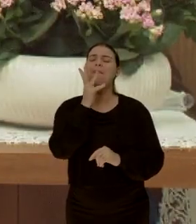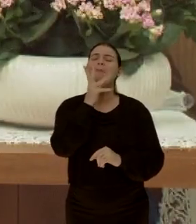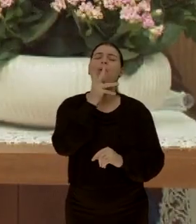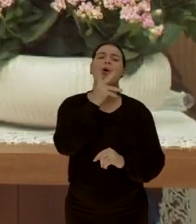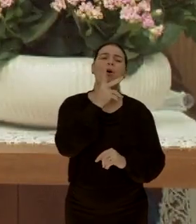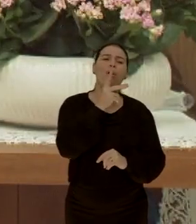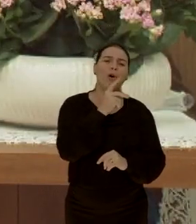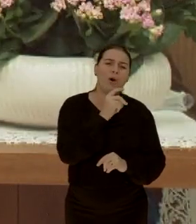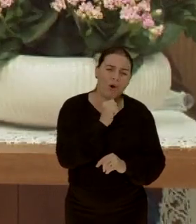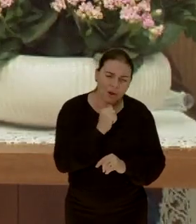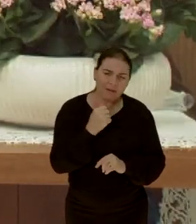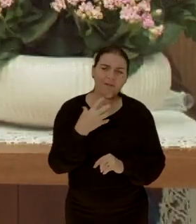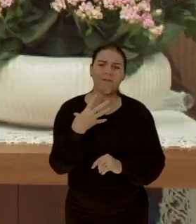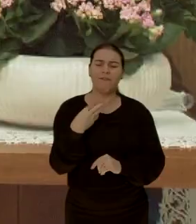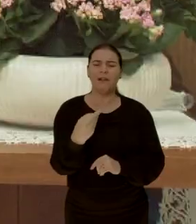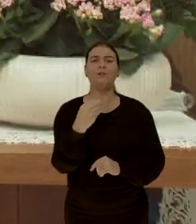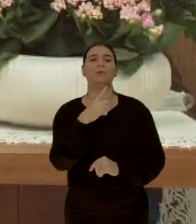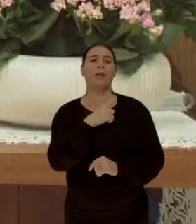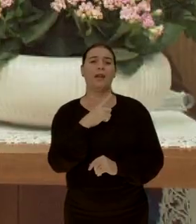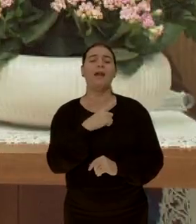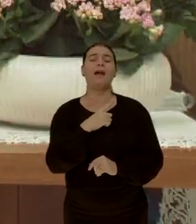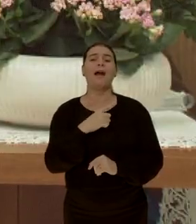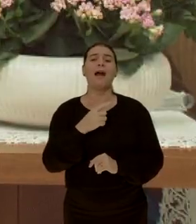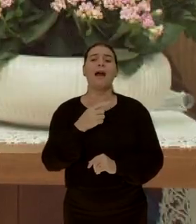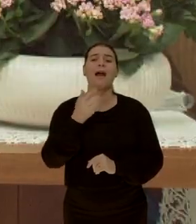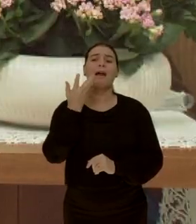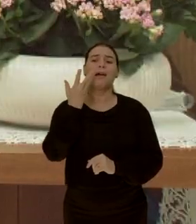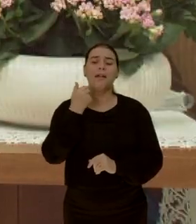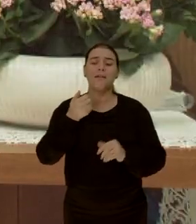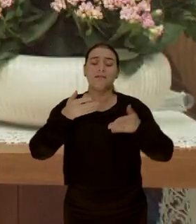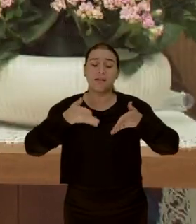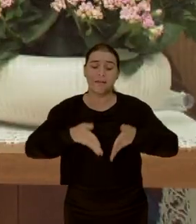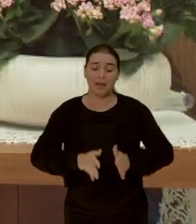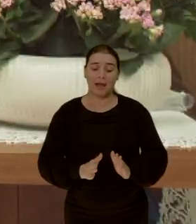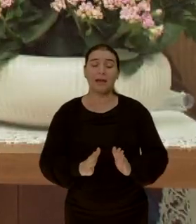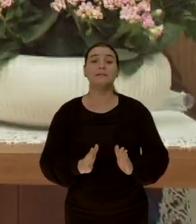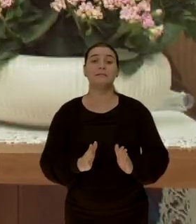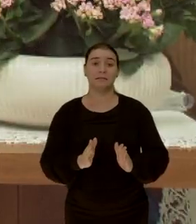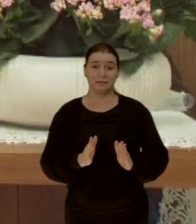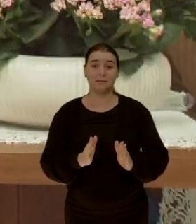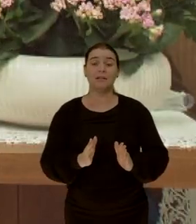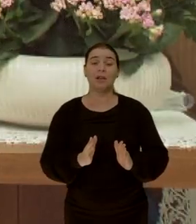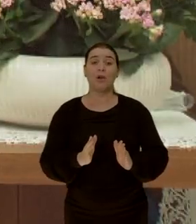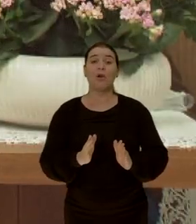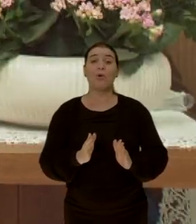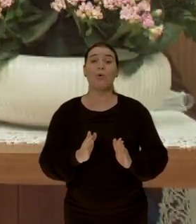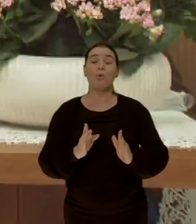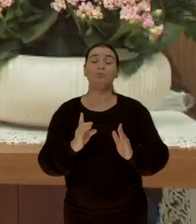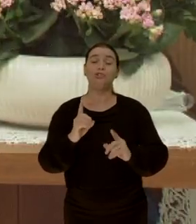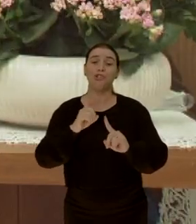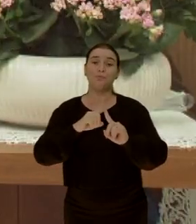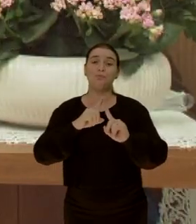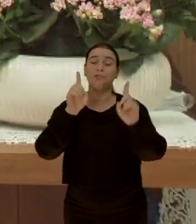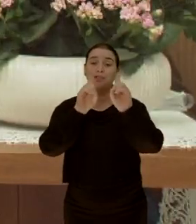certa idade, quando a mãe, né, porque por necessidade, ela fez isso por